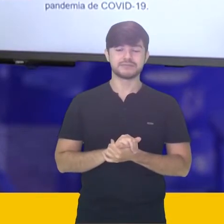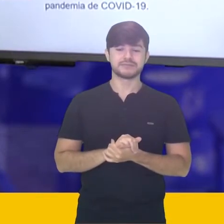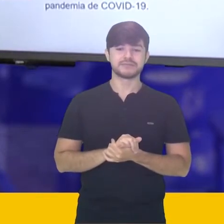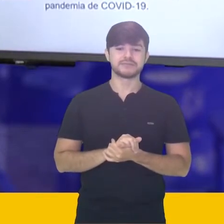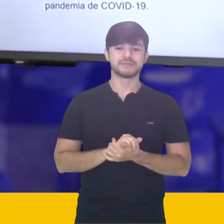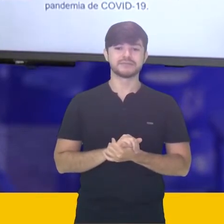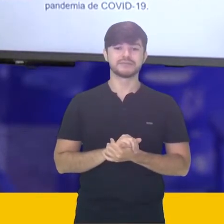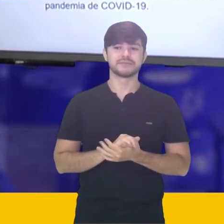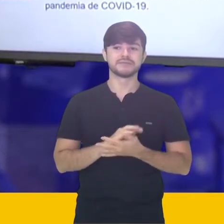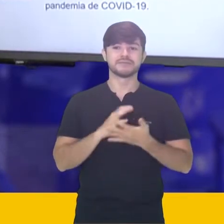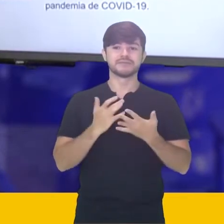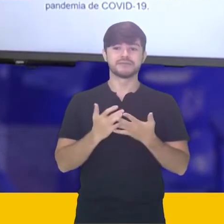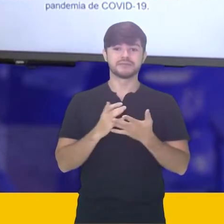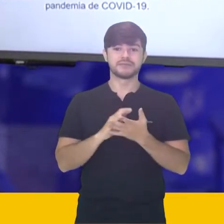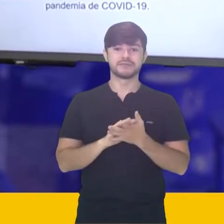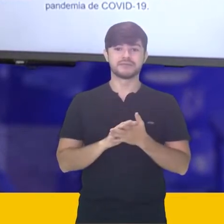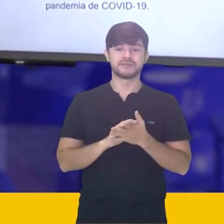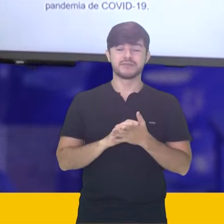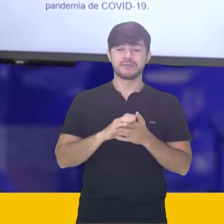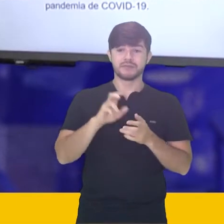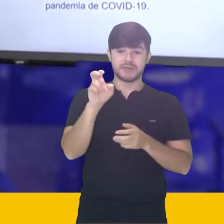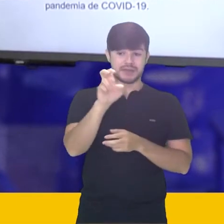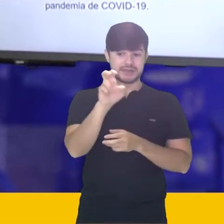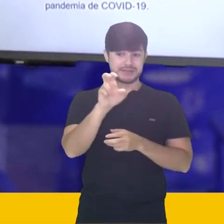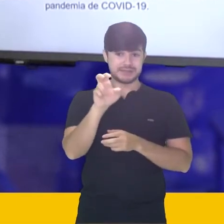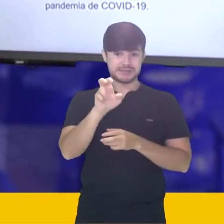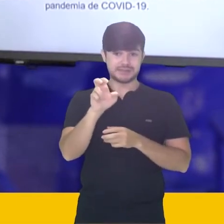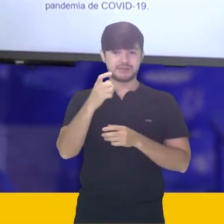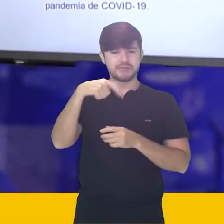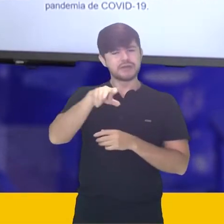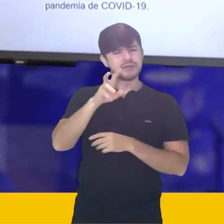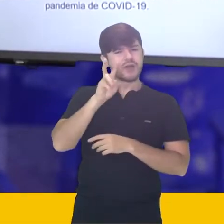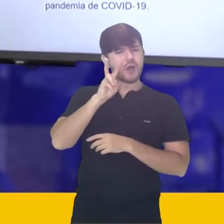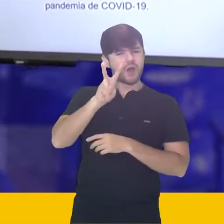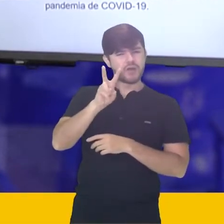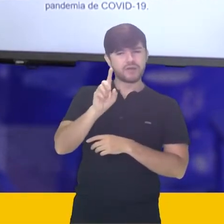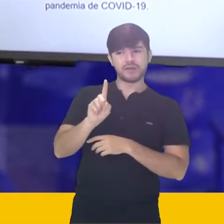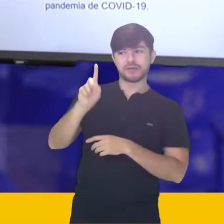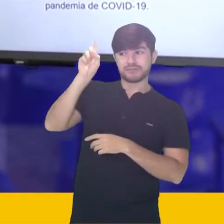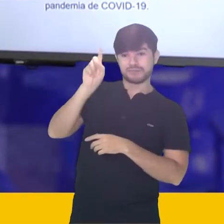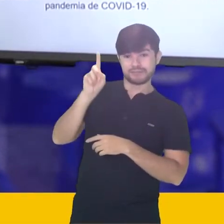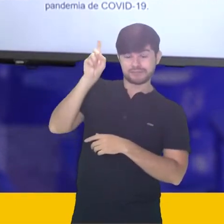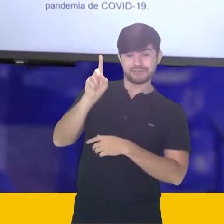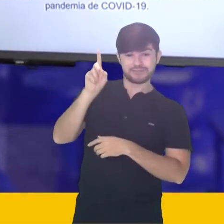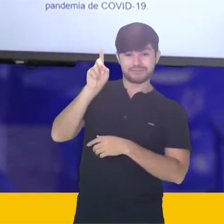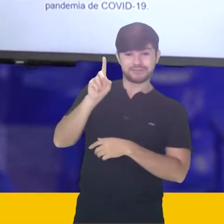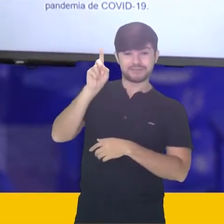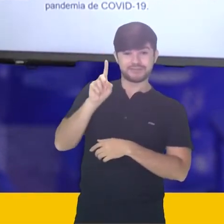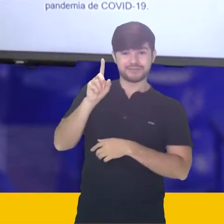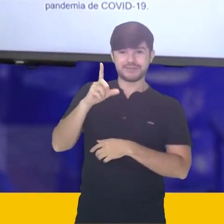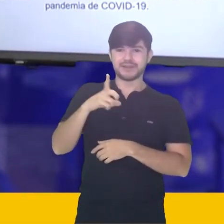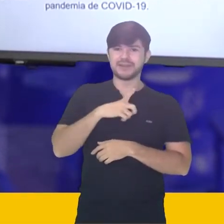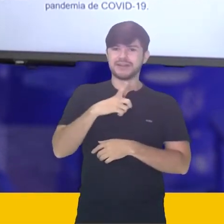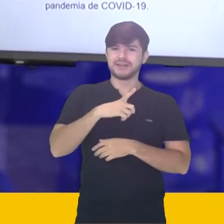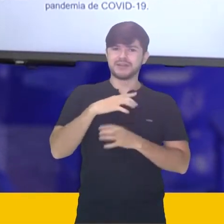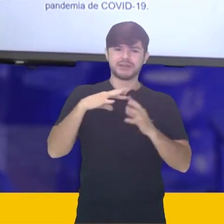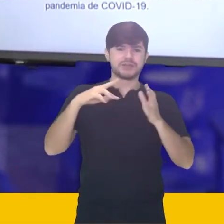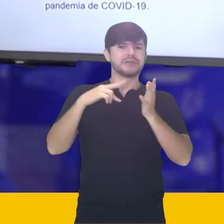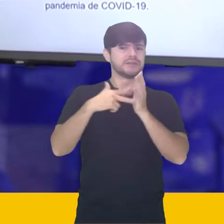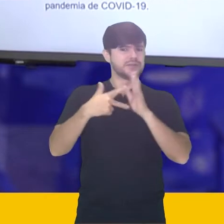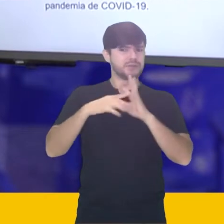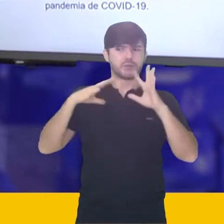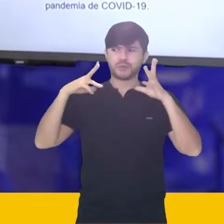lá. Passo 5, olhando aí essa imagem que está no caderno de atividades de vocês, tem tudo a ver com